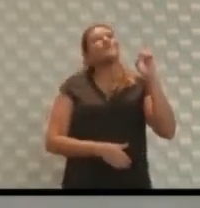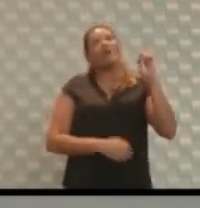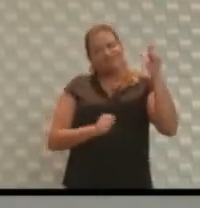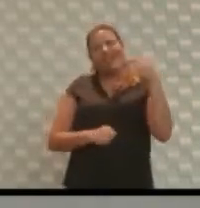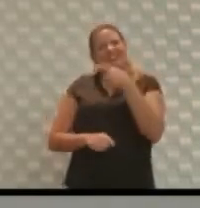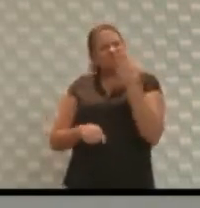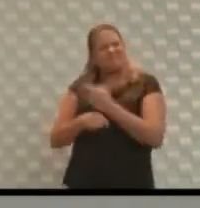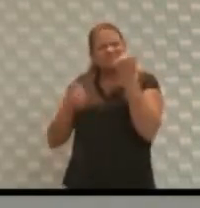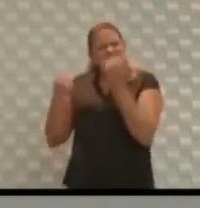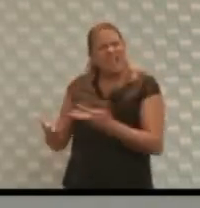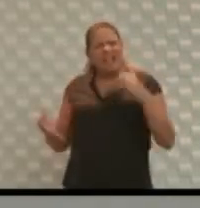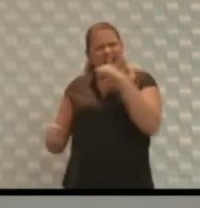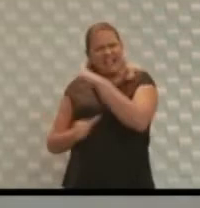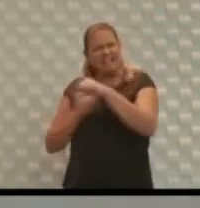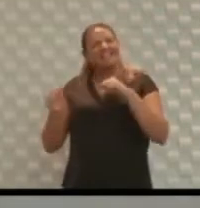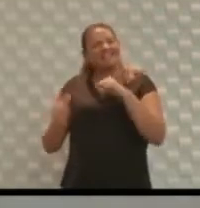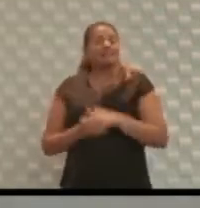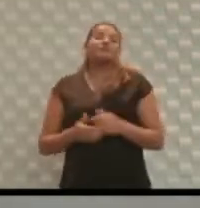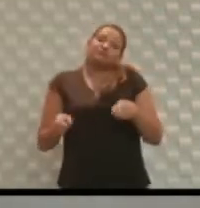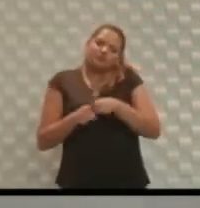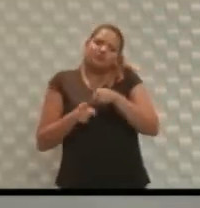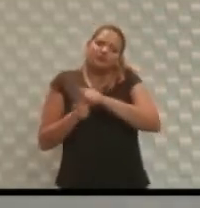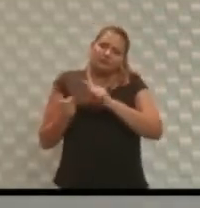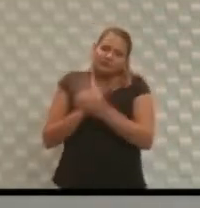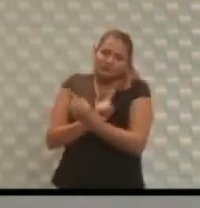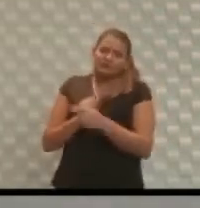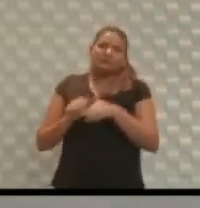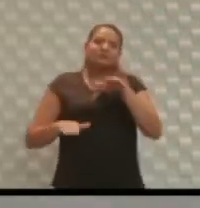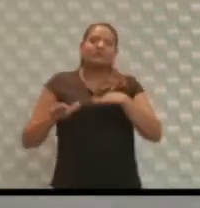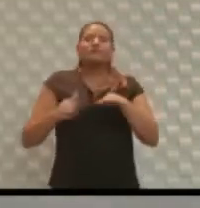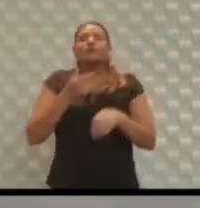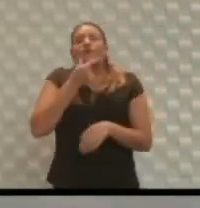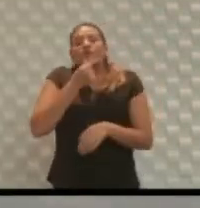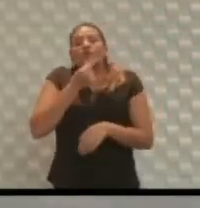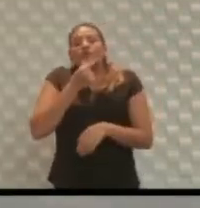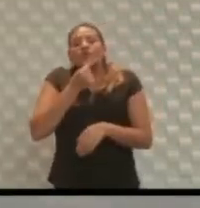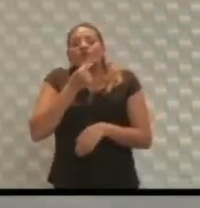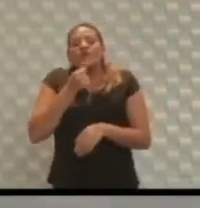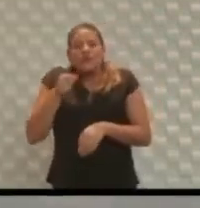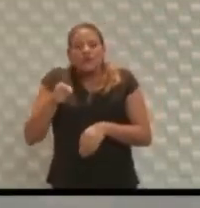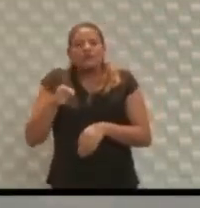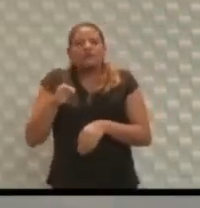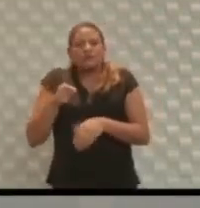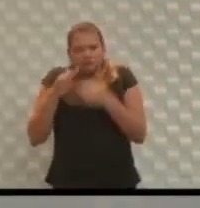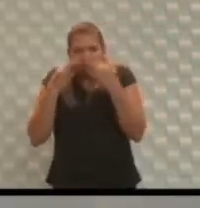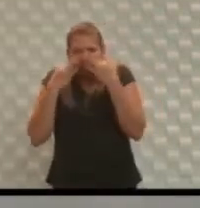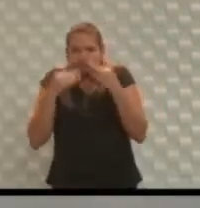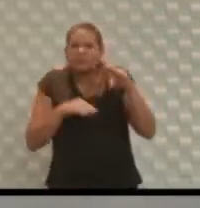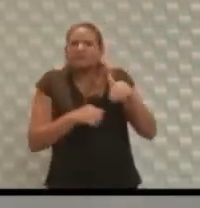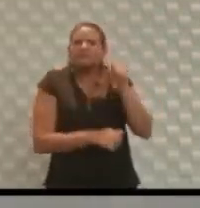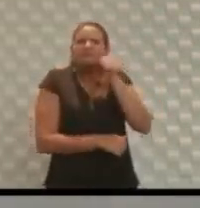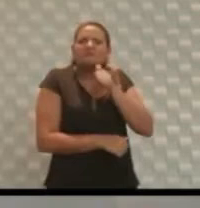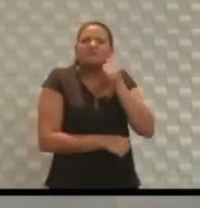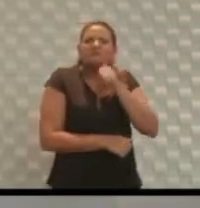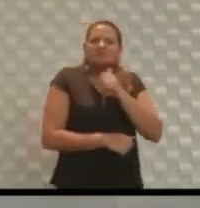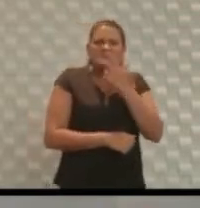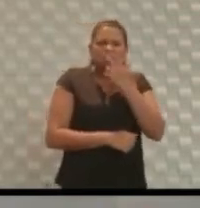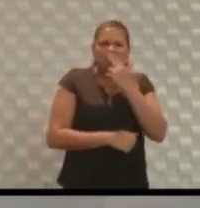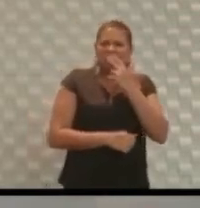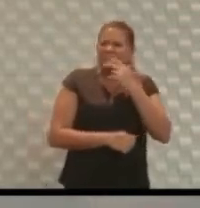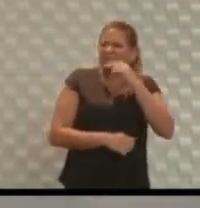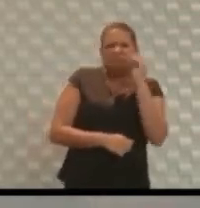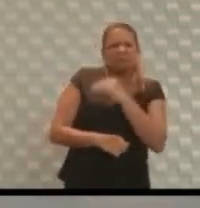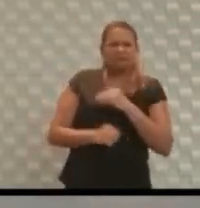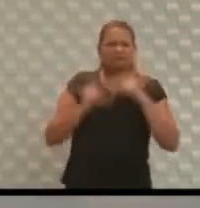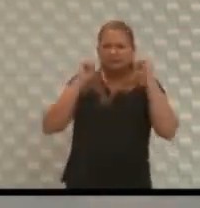não é? Porque tem marido que tem mulheres que às vezes não ouve uma direção, que é